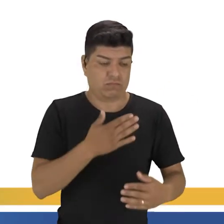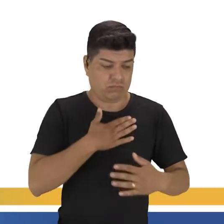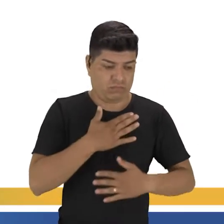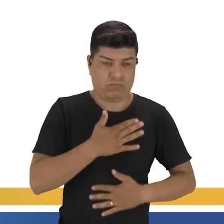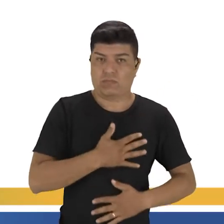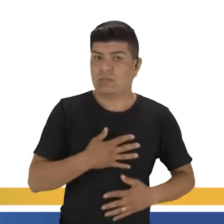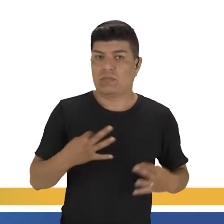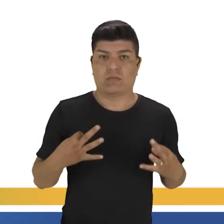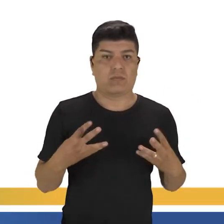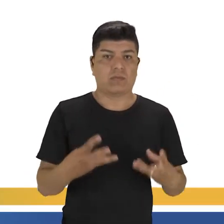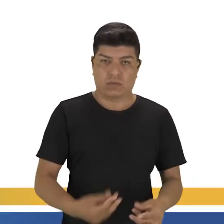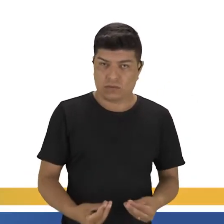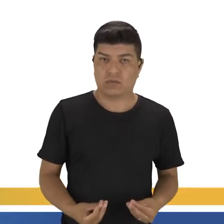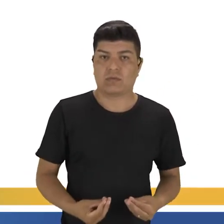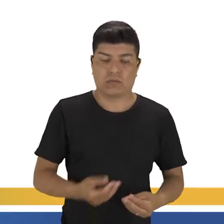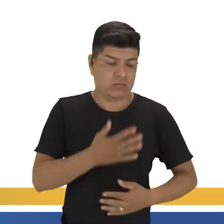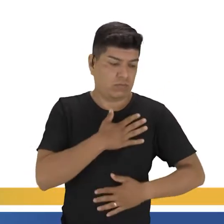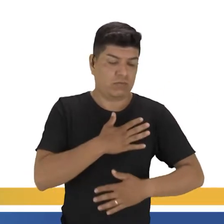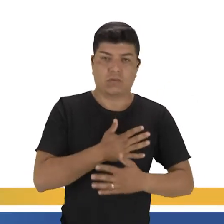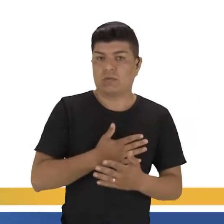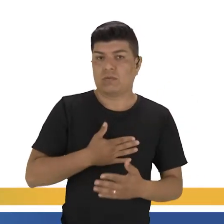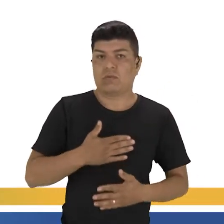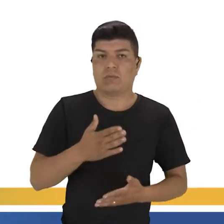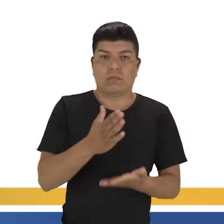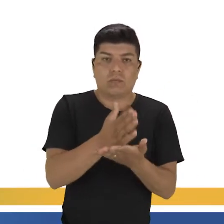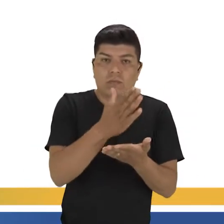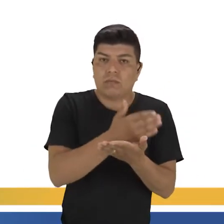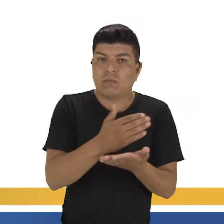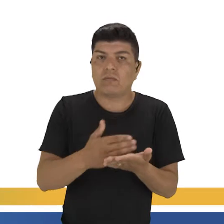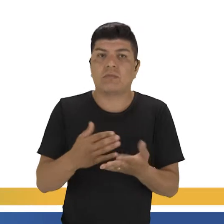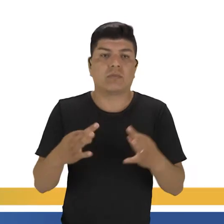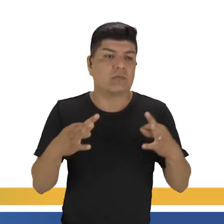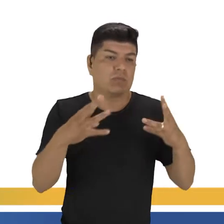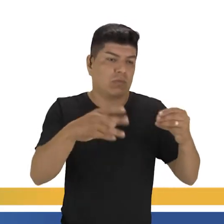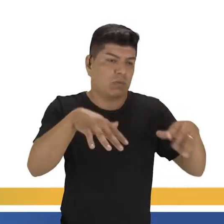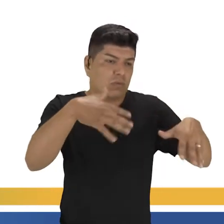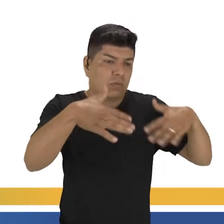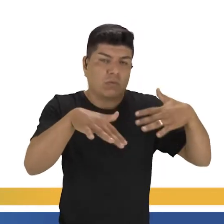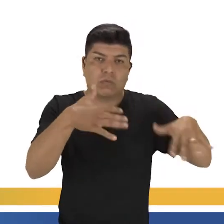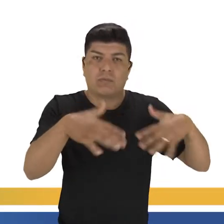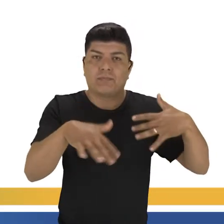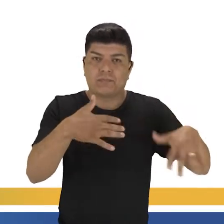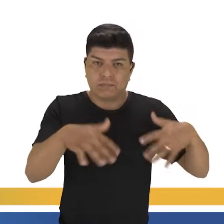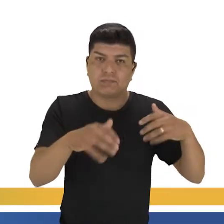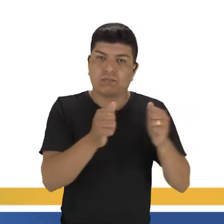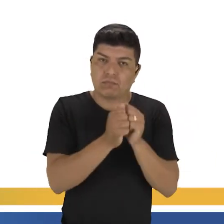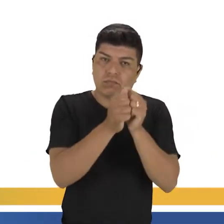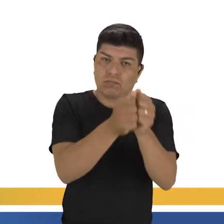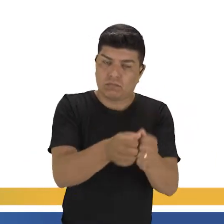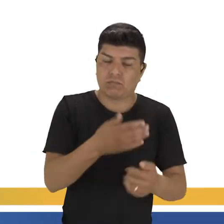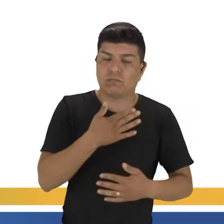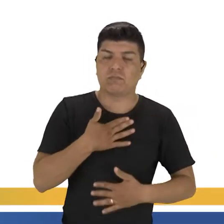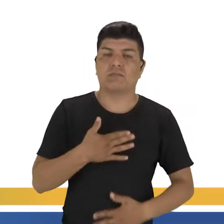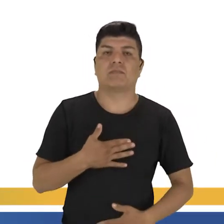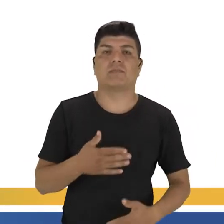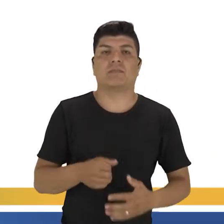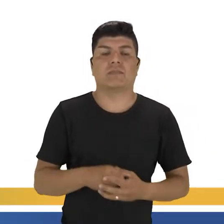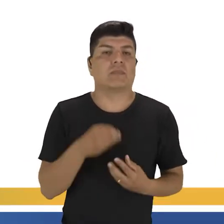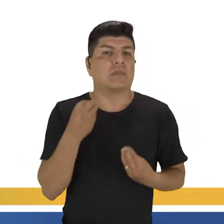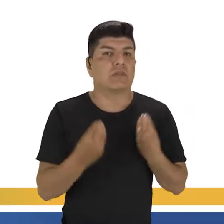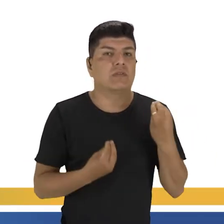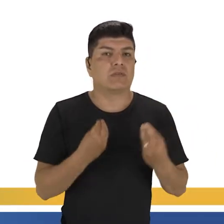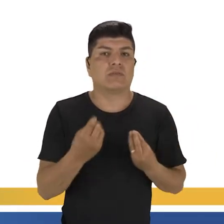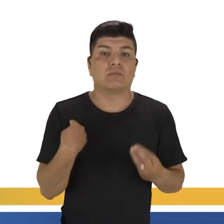do corpo. O corpo todo em partes, ou seja, tudo que se move faz parte desse corpo movente. Como